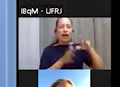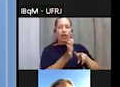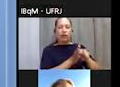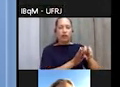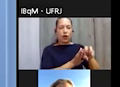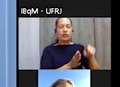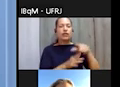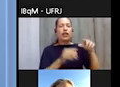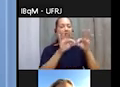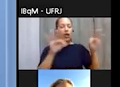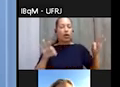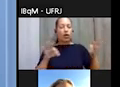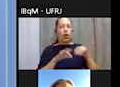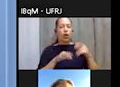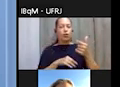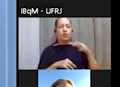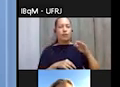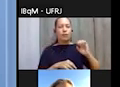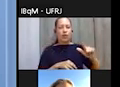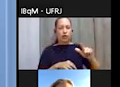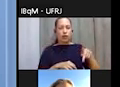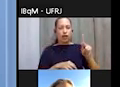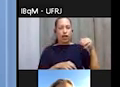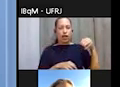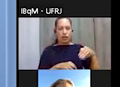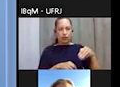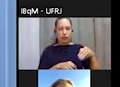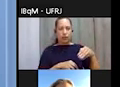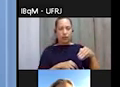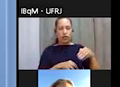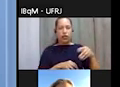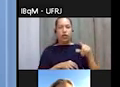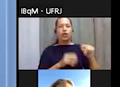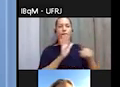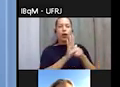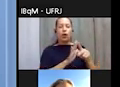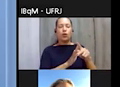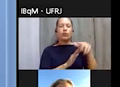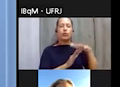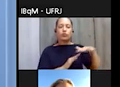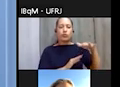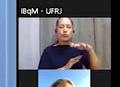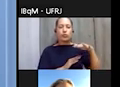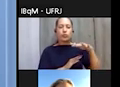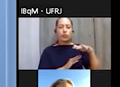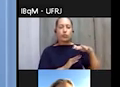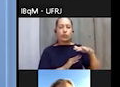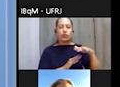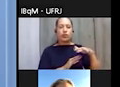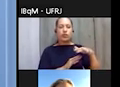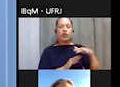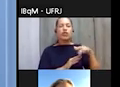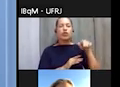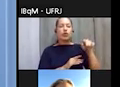mil quilômetros quadrados de área. E o pacote de espessura nos quais os fósseis se